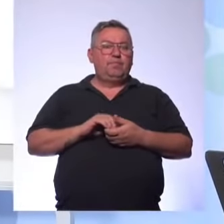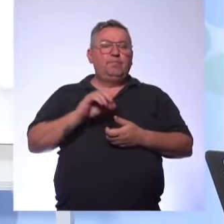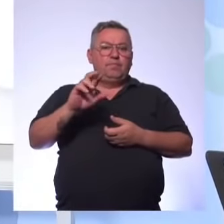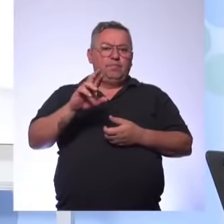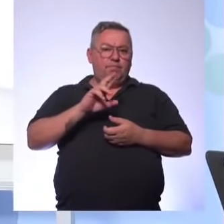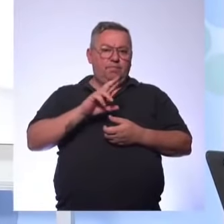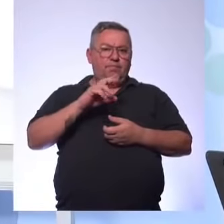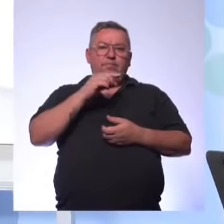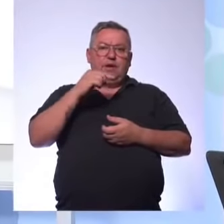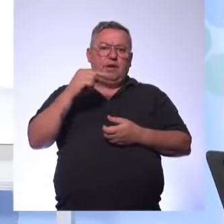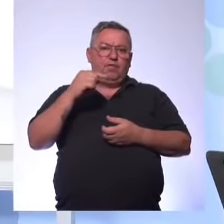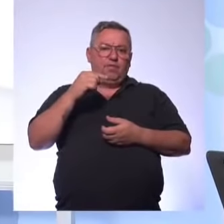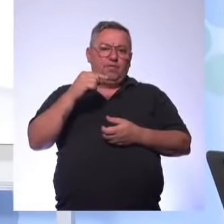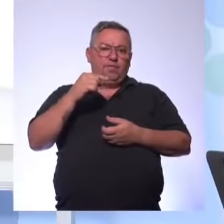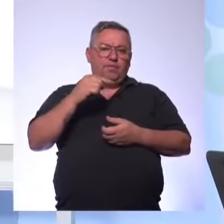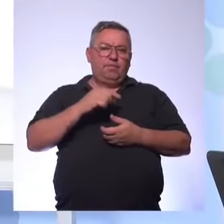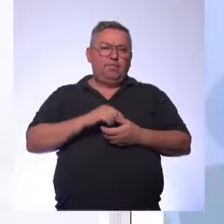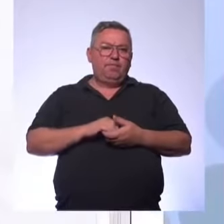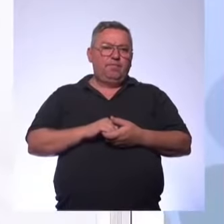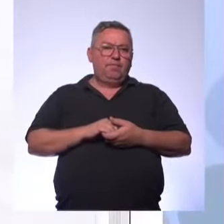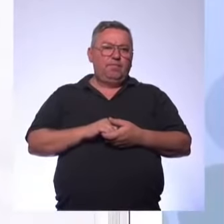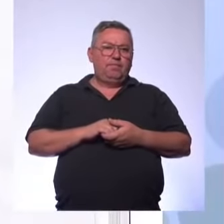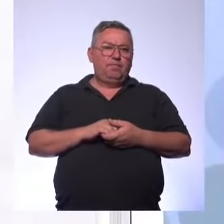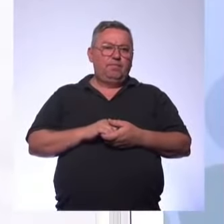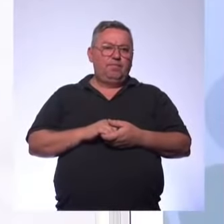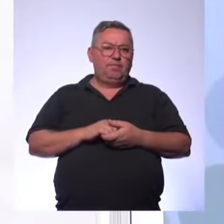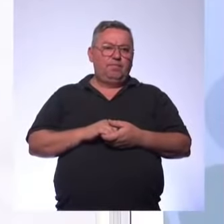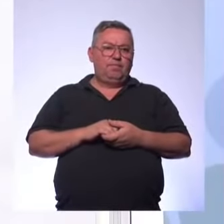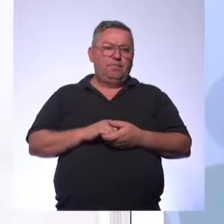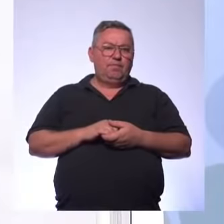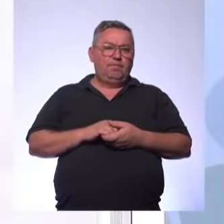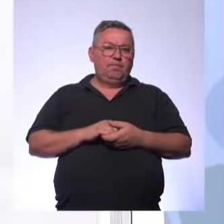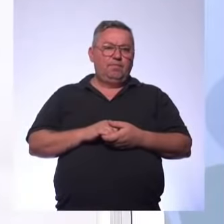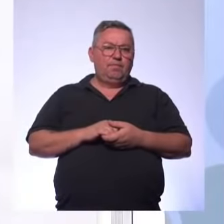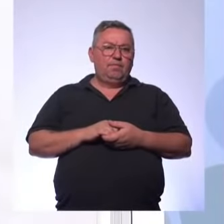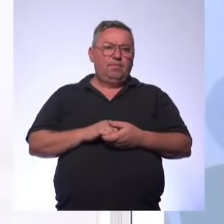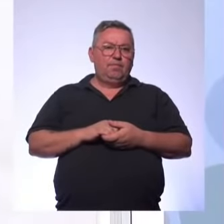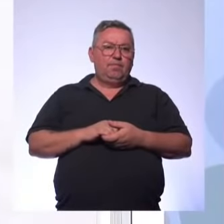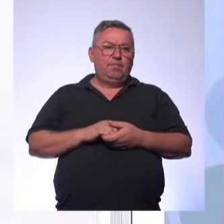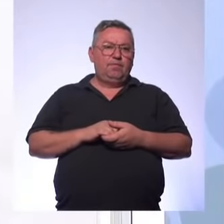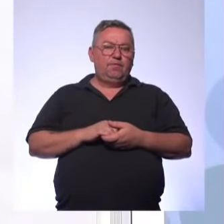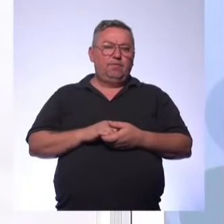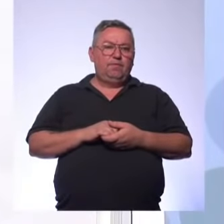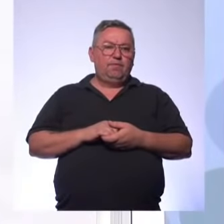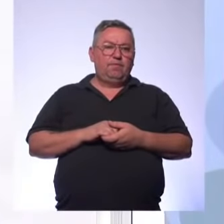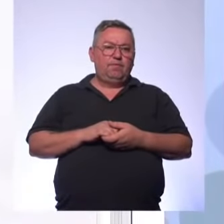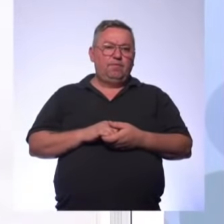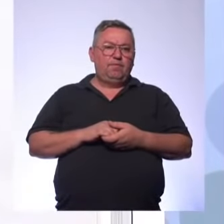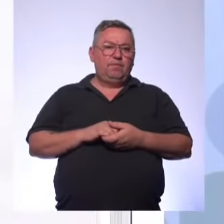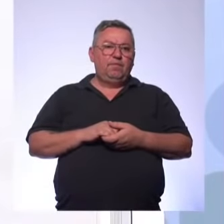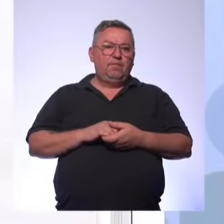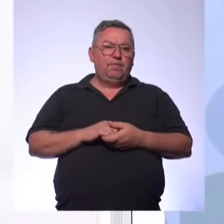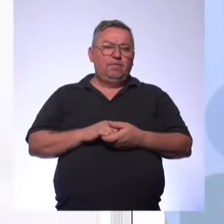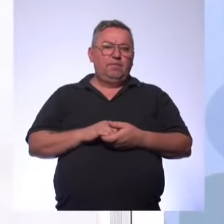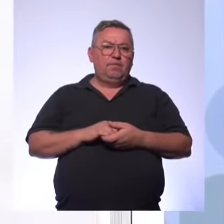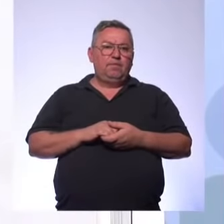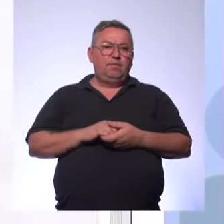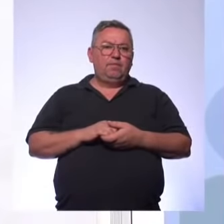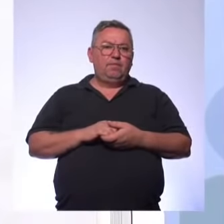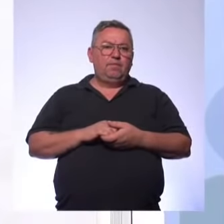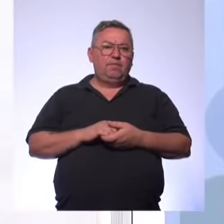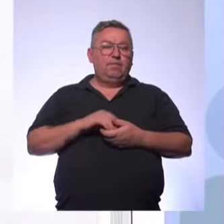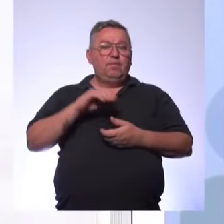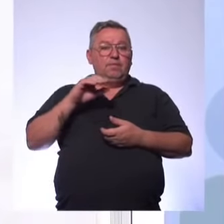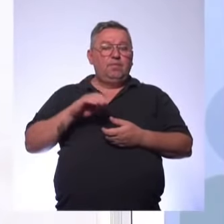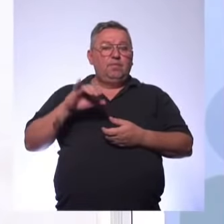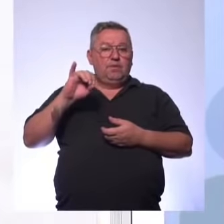resposta na negativa. Gente, matéria fácil do sexto ano. No. Sujeito da pergunta, eu estou perguntando você. A resposta vai ser I. Né? Ou